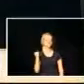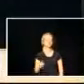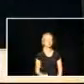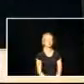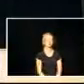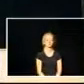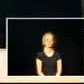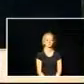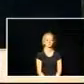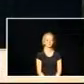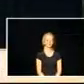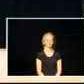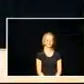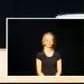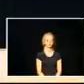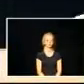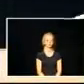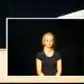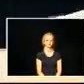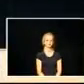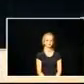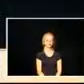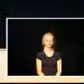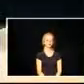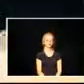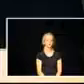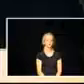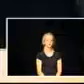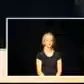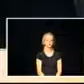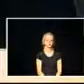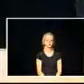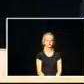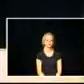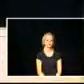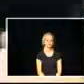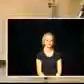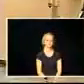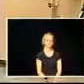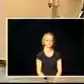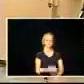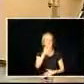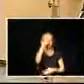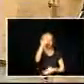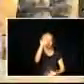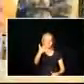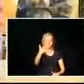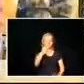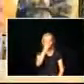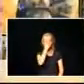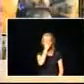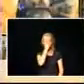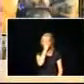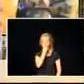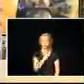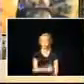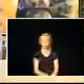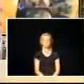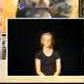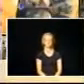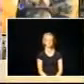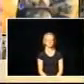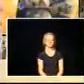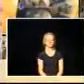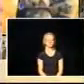da Unital, da nossa querida cidade de Taubaté. Muito obrigado, pastor Nunes Coelho. Passo a palavra ao vereador presidente